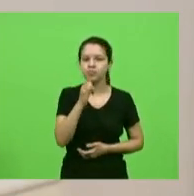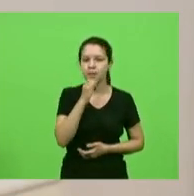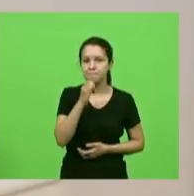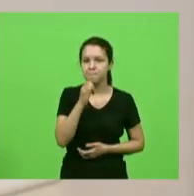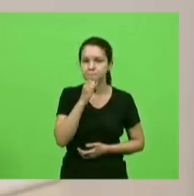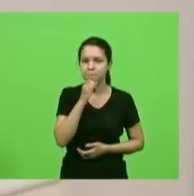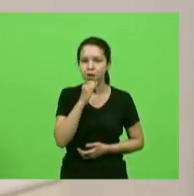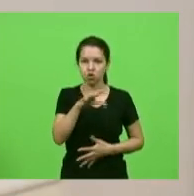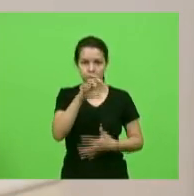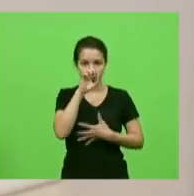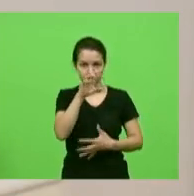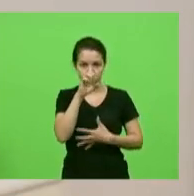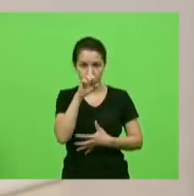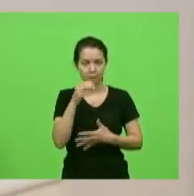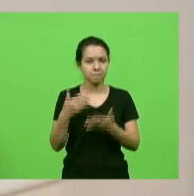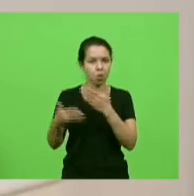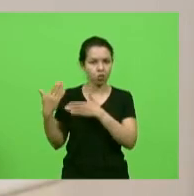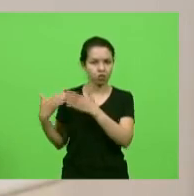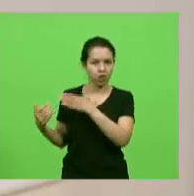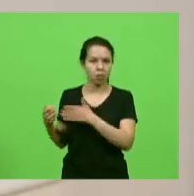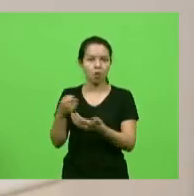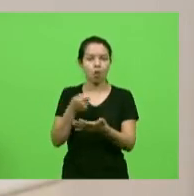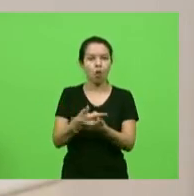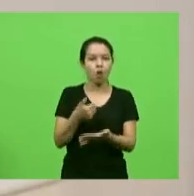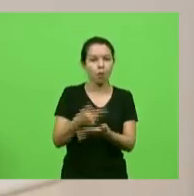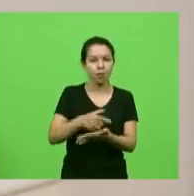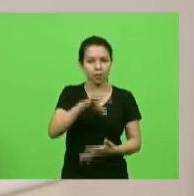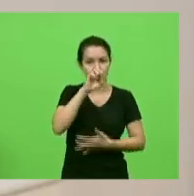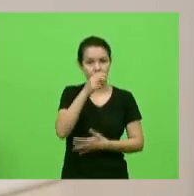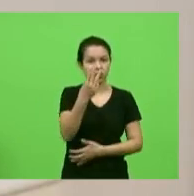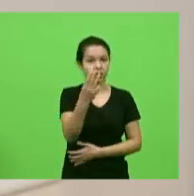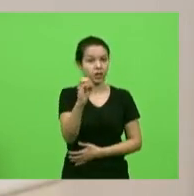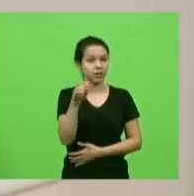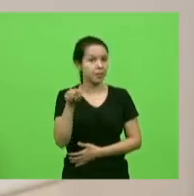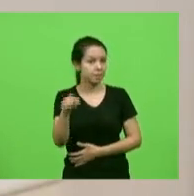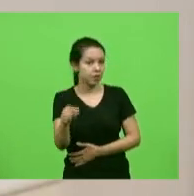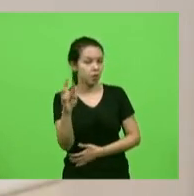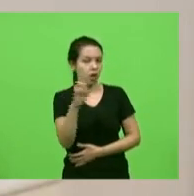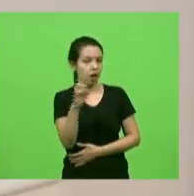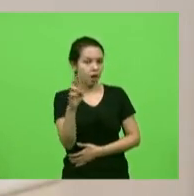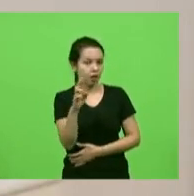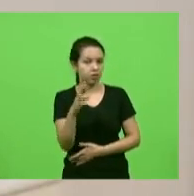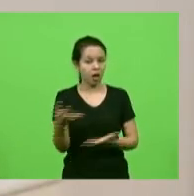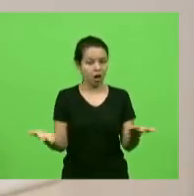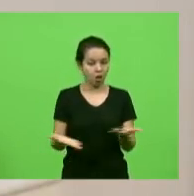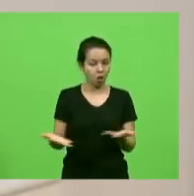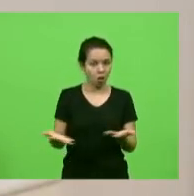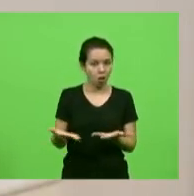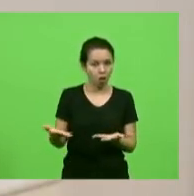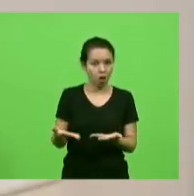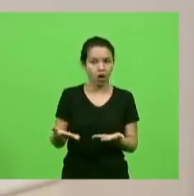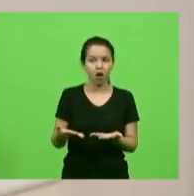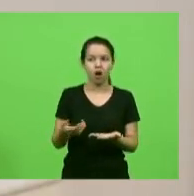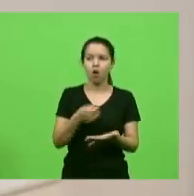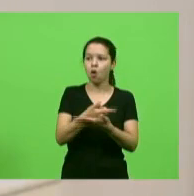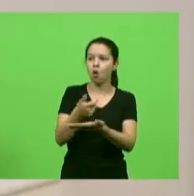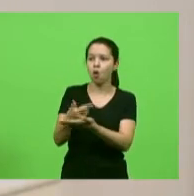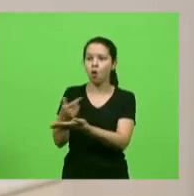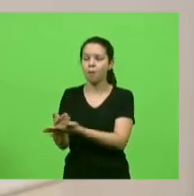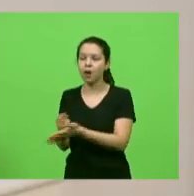tempo se comercializava um respirador por R$ 30 mil reais. E as últimas ofertas que nós tivemos aí dos preços mais altos,